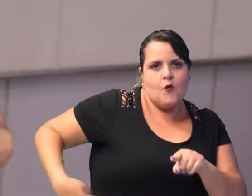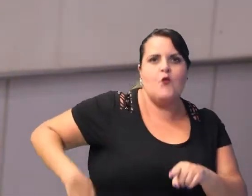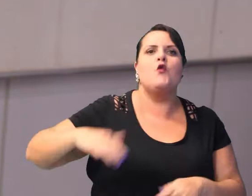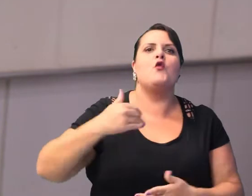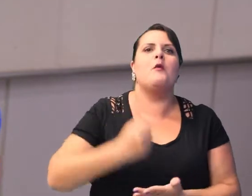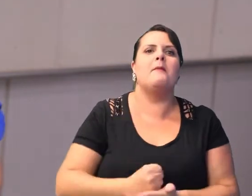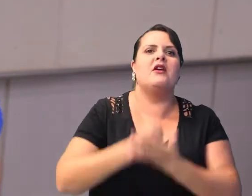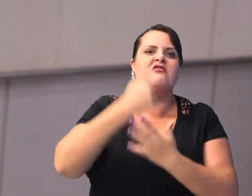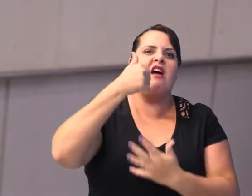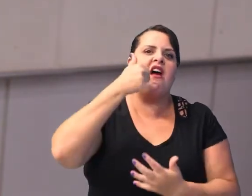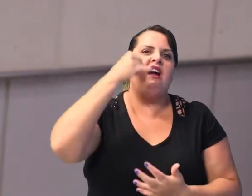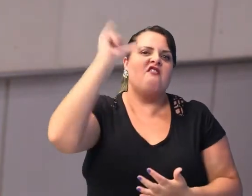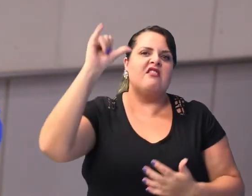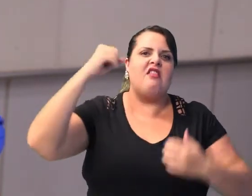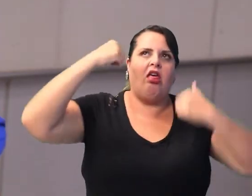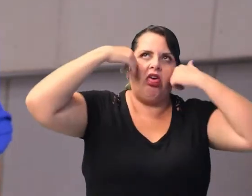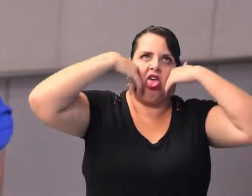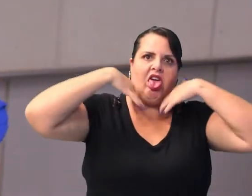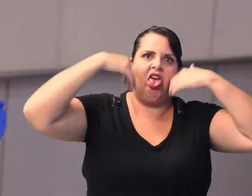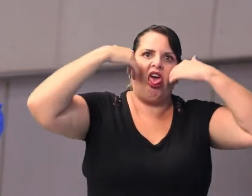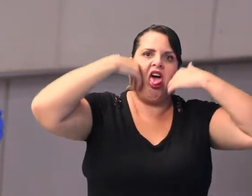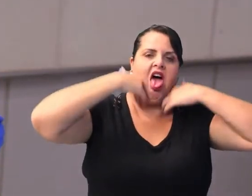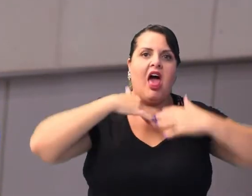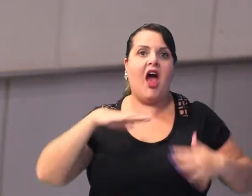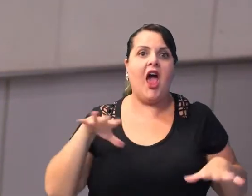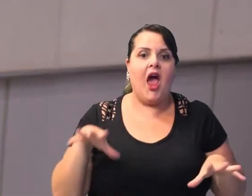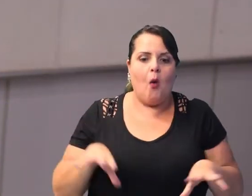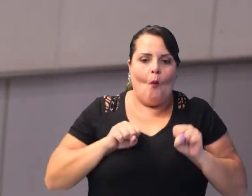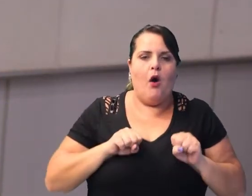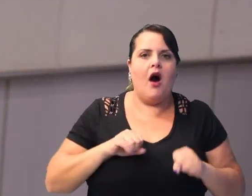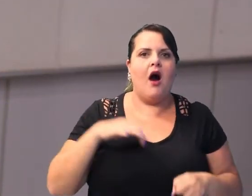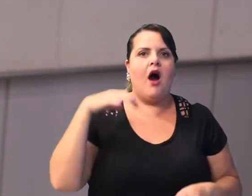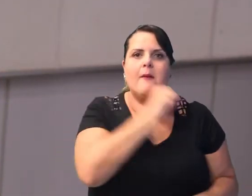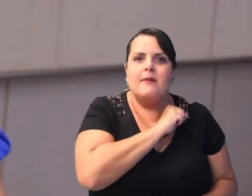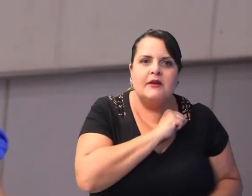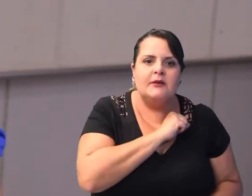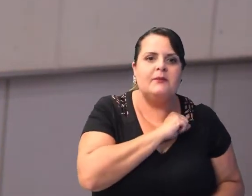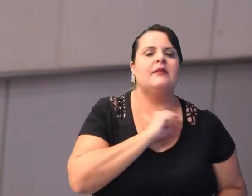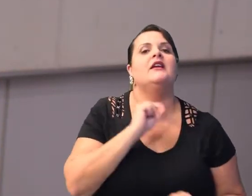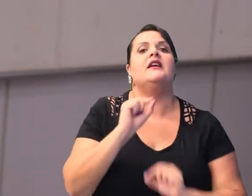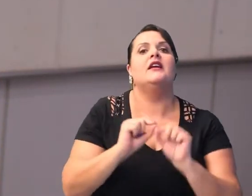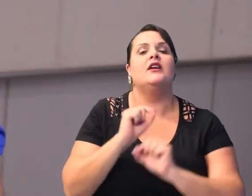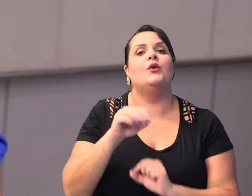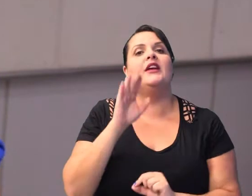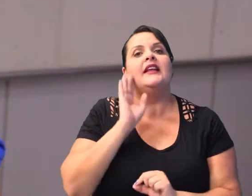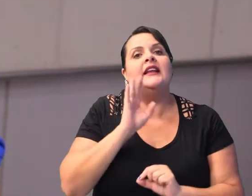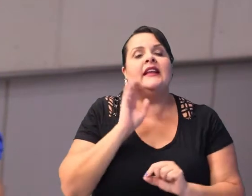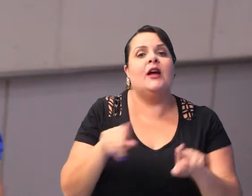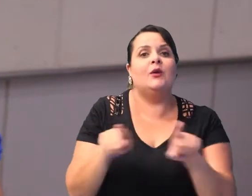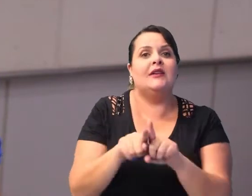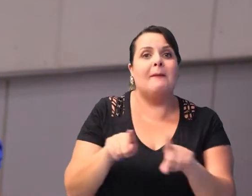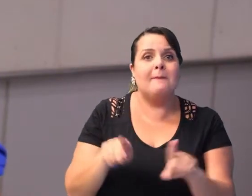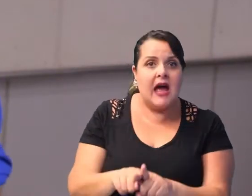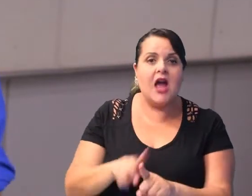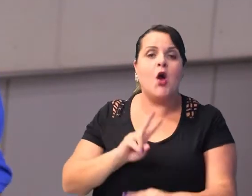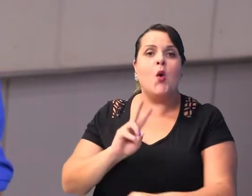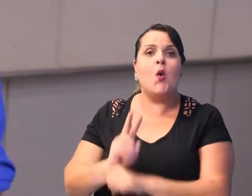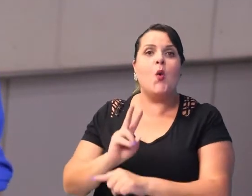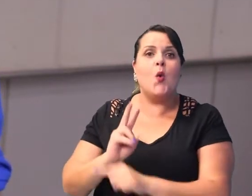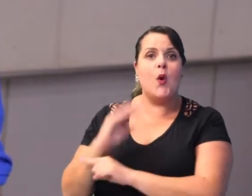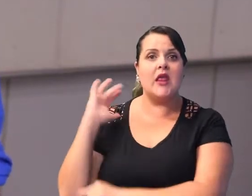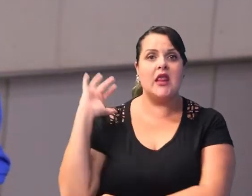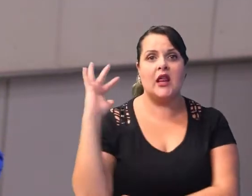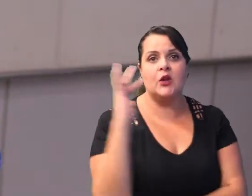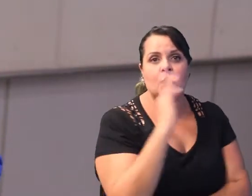laser para também você não ficar transpirando e ela seca muito rápido é algo que está valendo também é que ela é feita de maneira